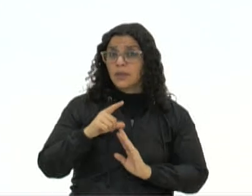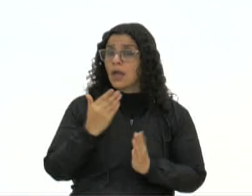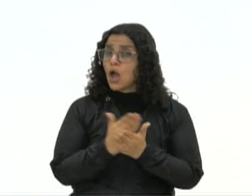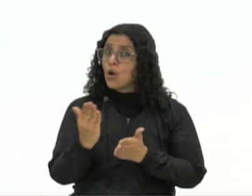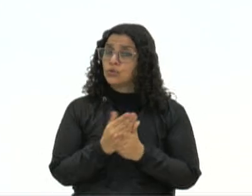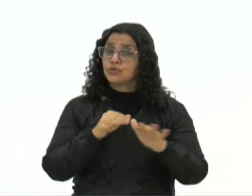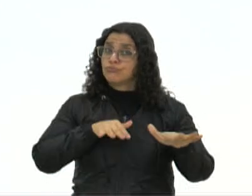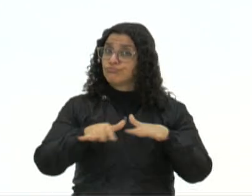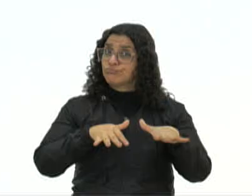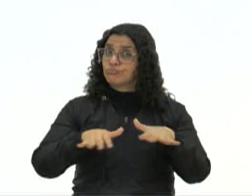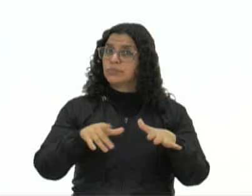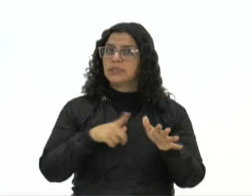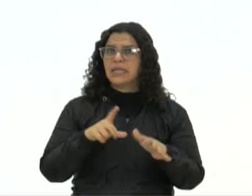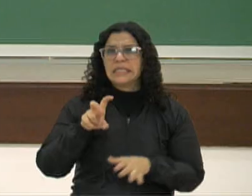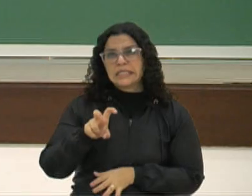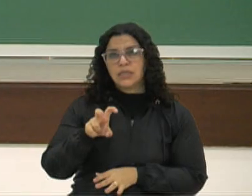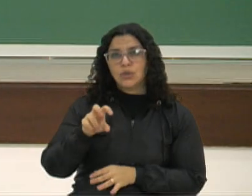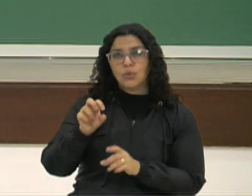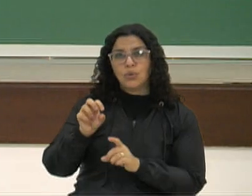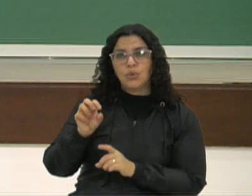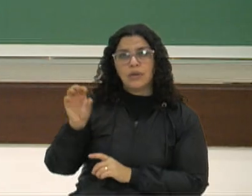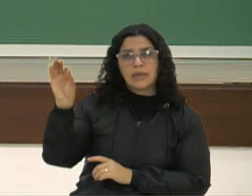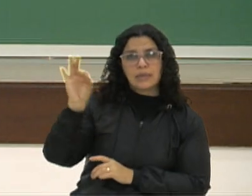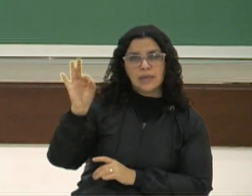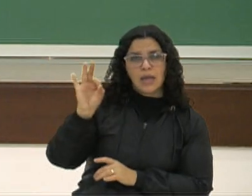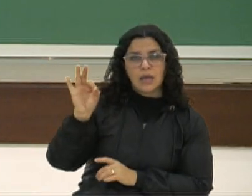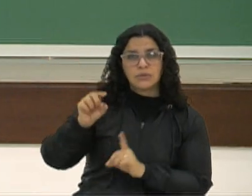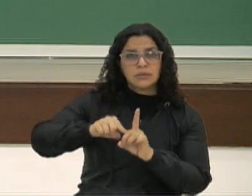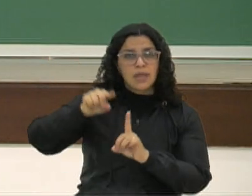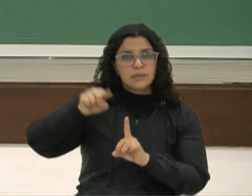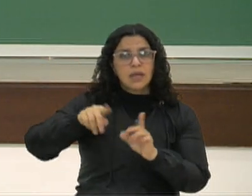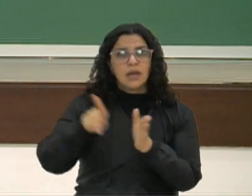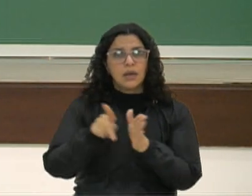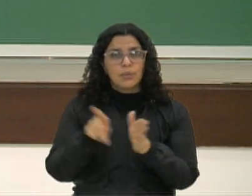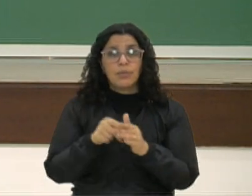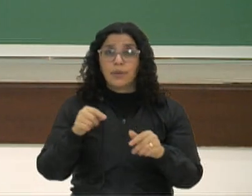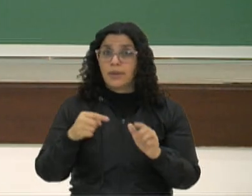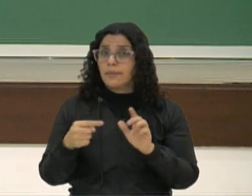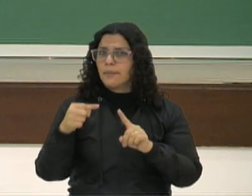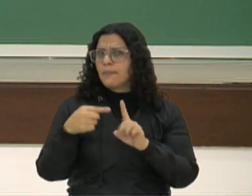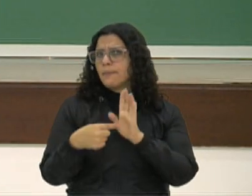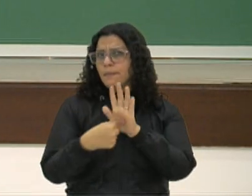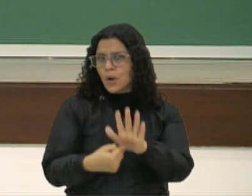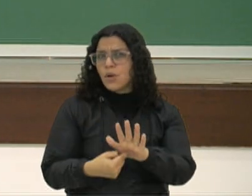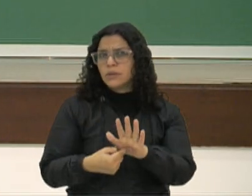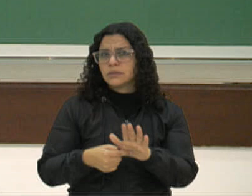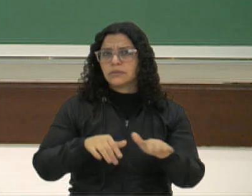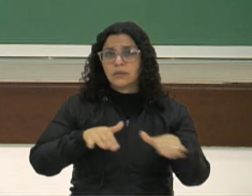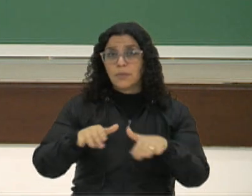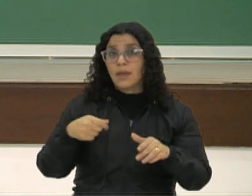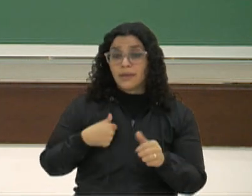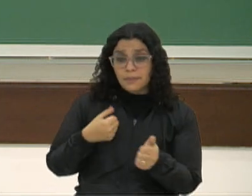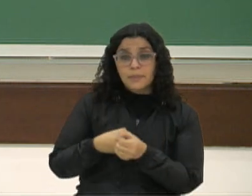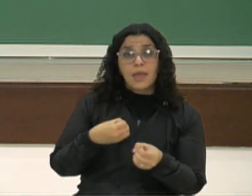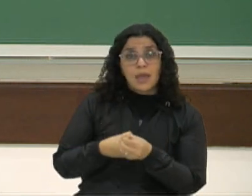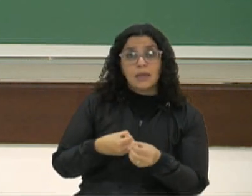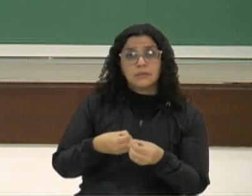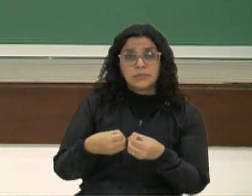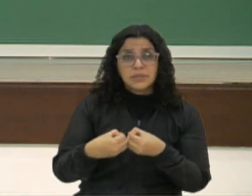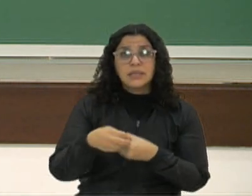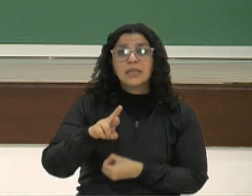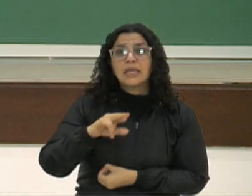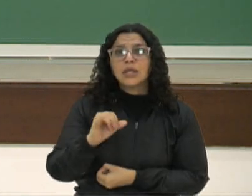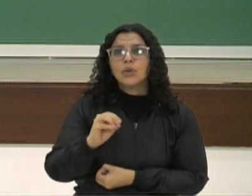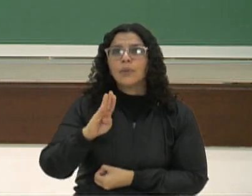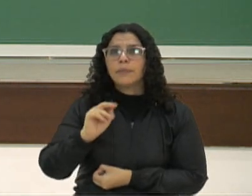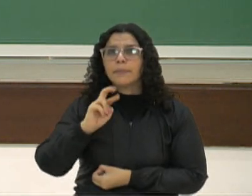tremores de até 5 graus na escala Richter. Tivemos recentemente aqui na região metropolitana de Curitiba, na cidade de Rio